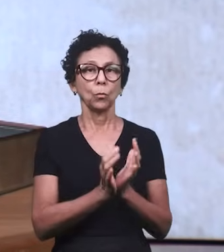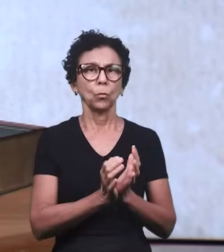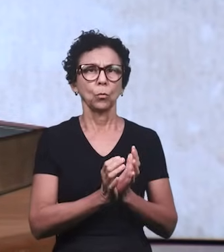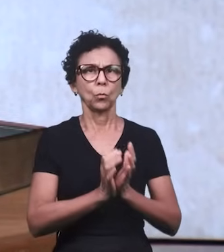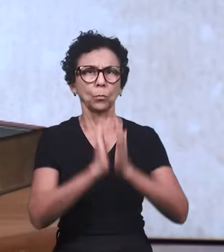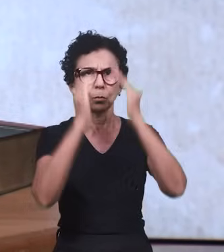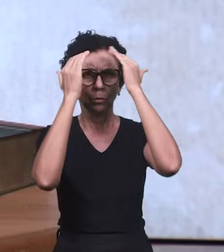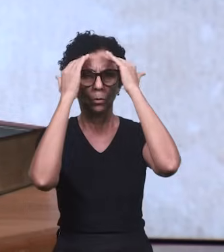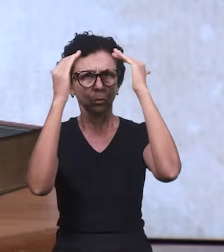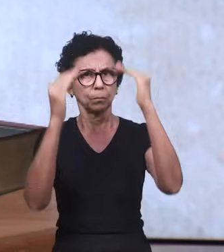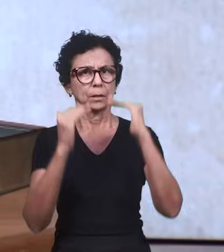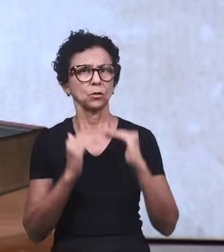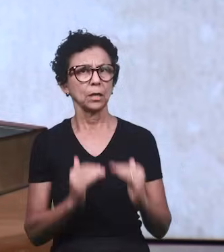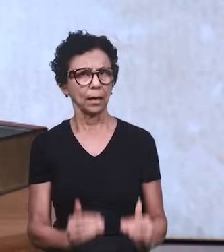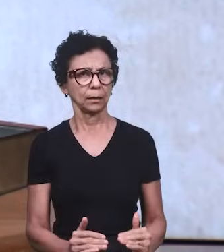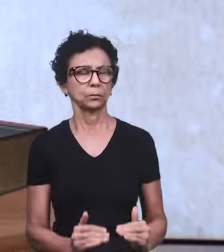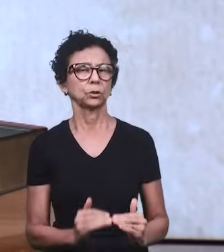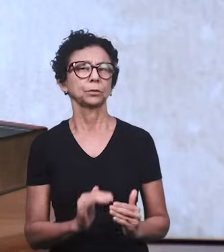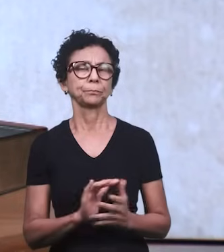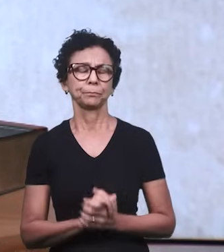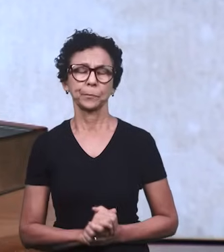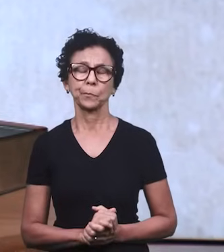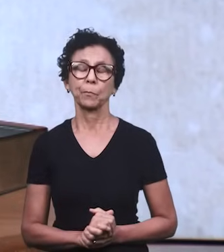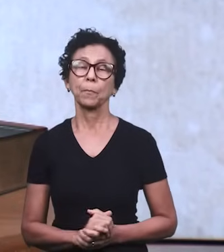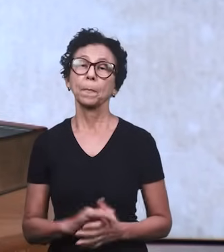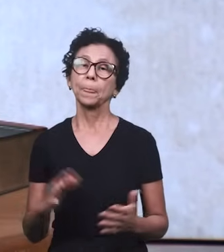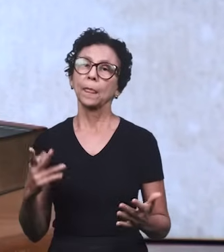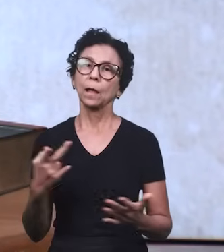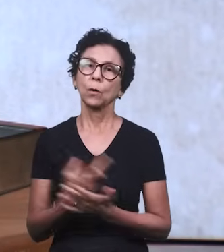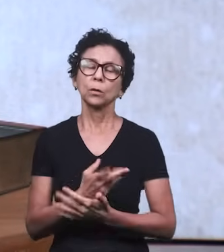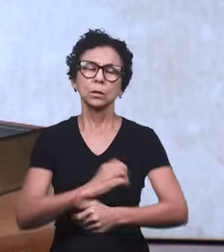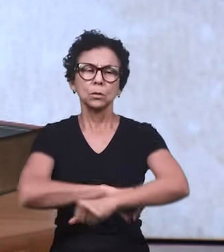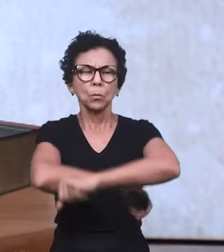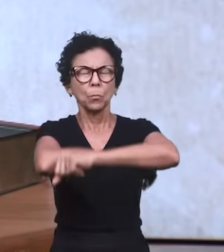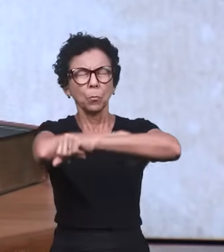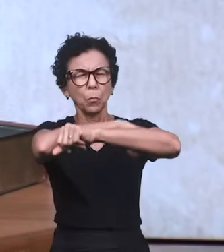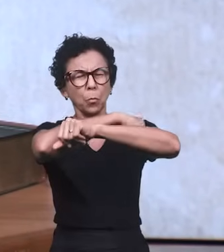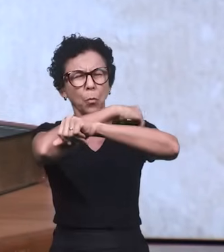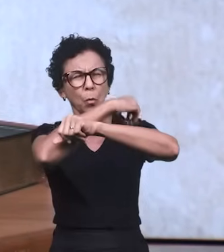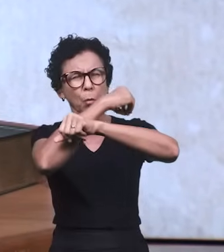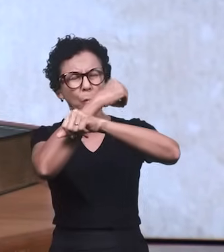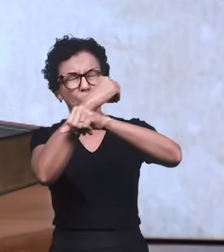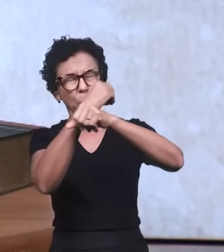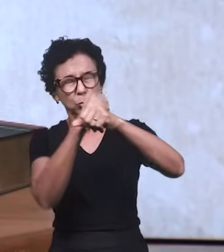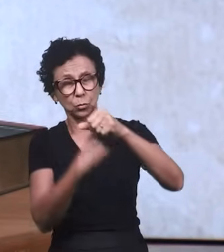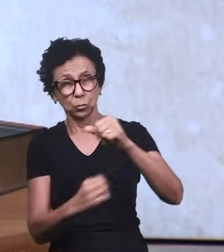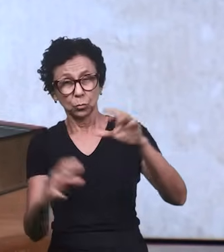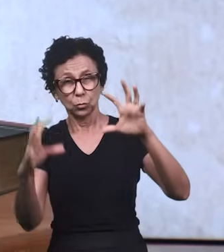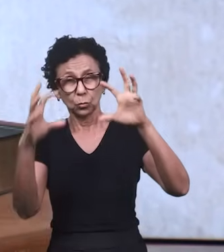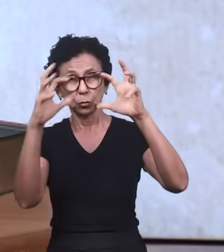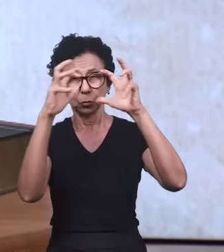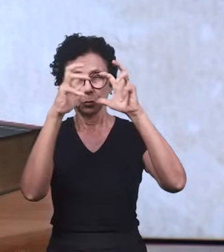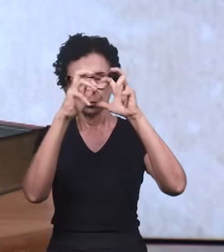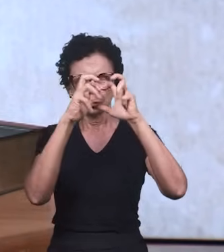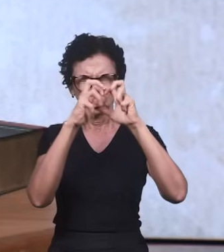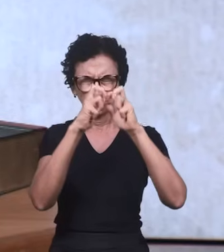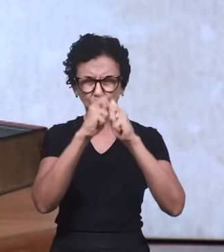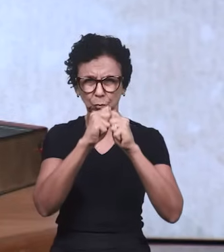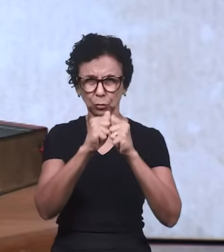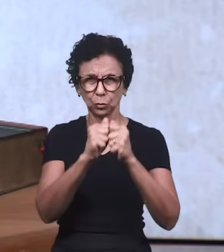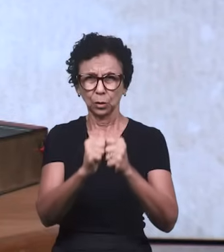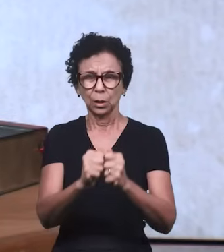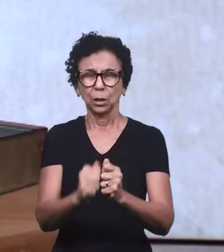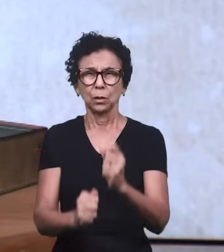ainda cheia e sucedeu que posto sol houve Escuridão e Eis um forno de fumo e uma